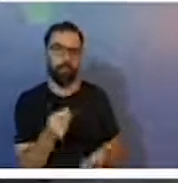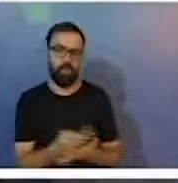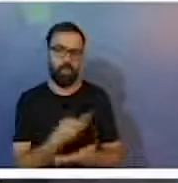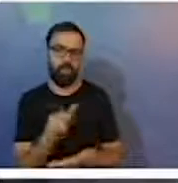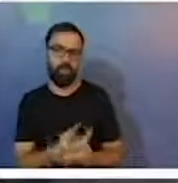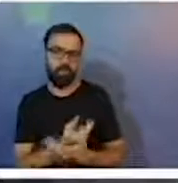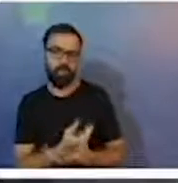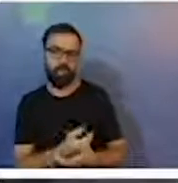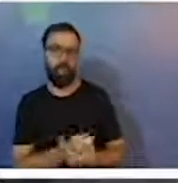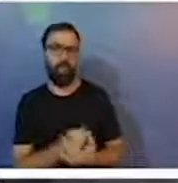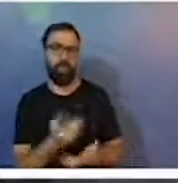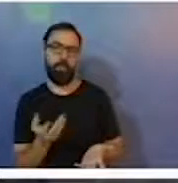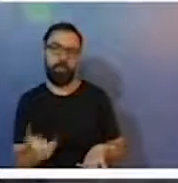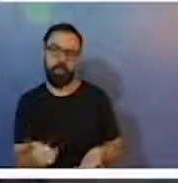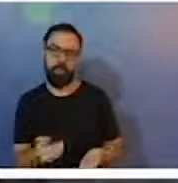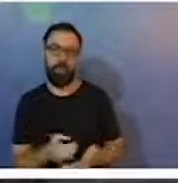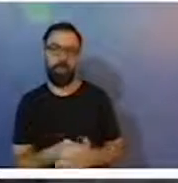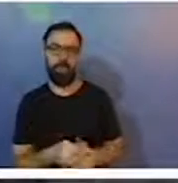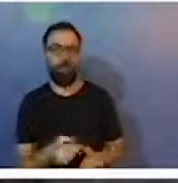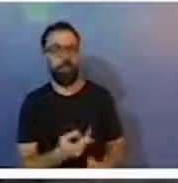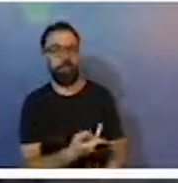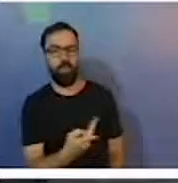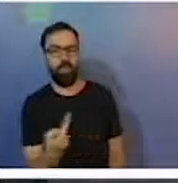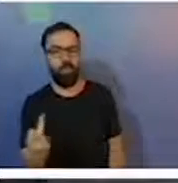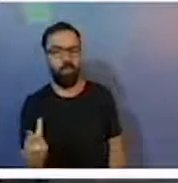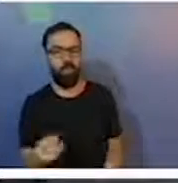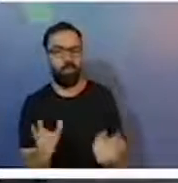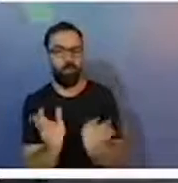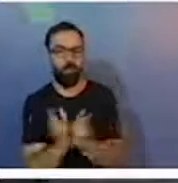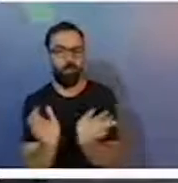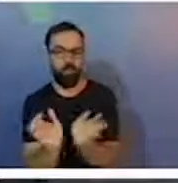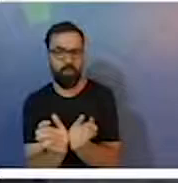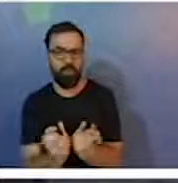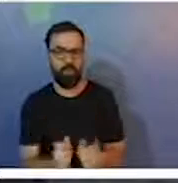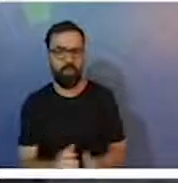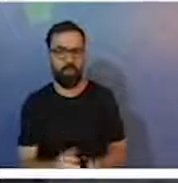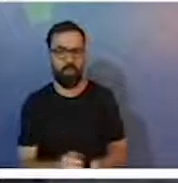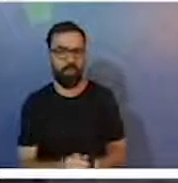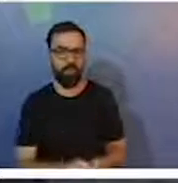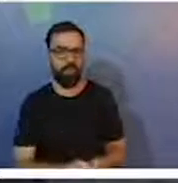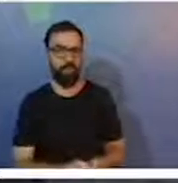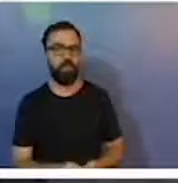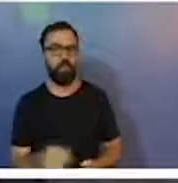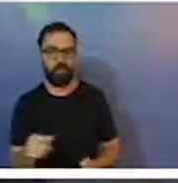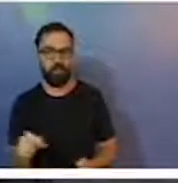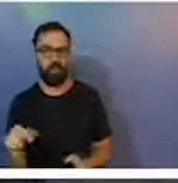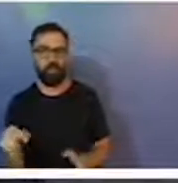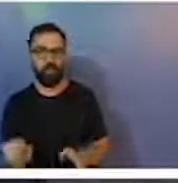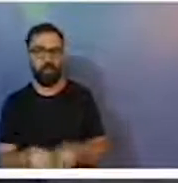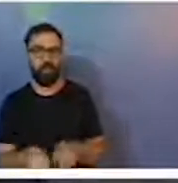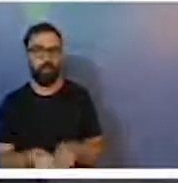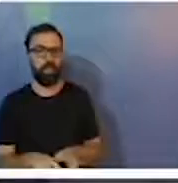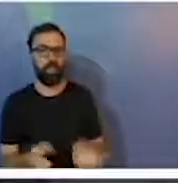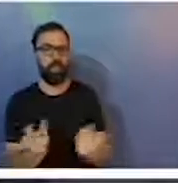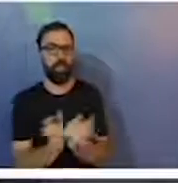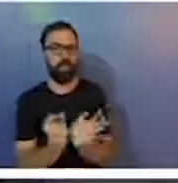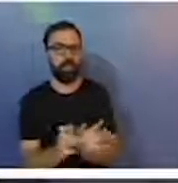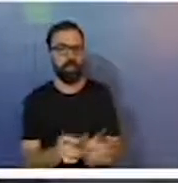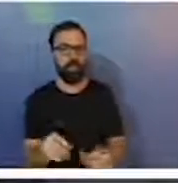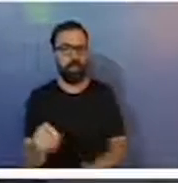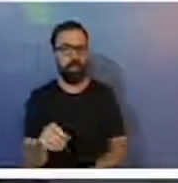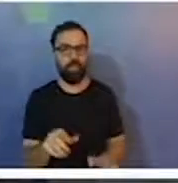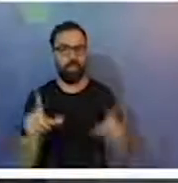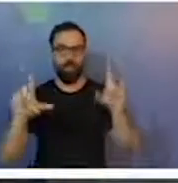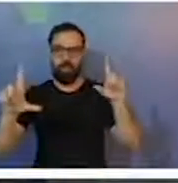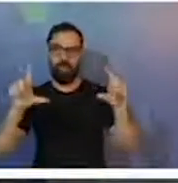erros mas nós temos na nossa equipe além da equipe da TV que trabalha conosco